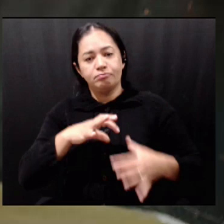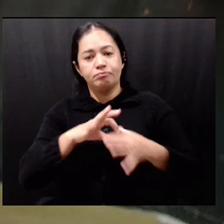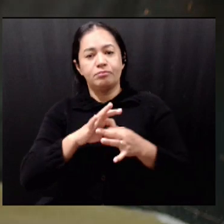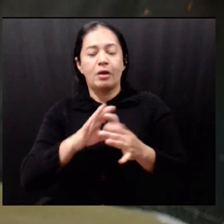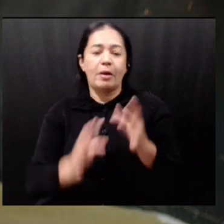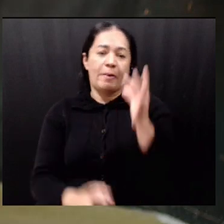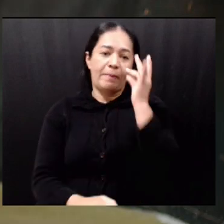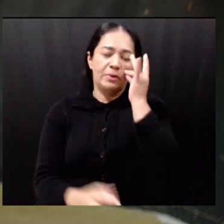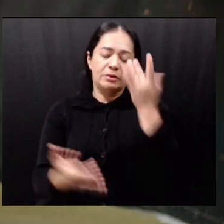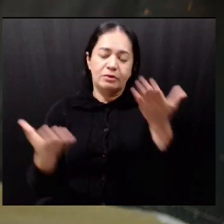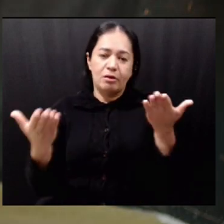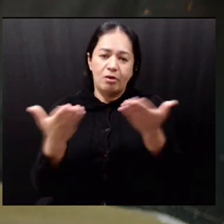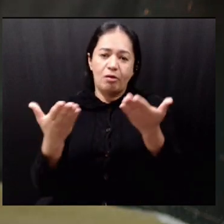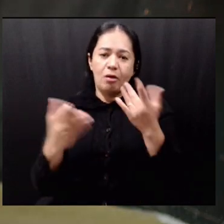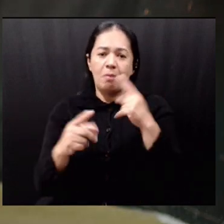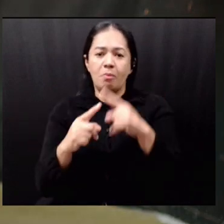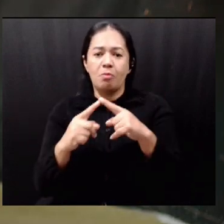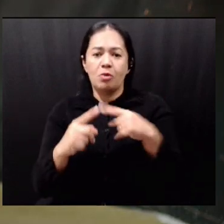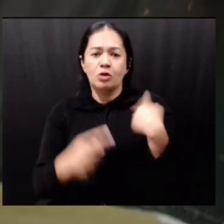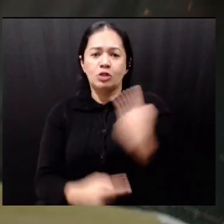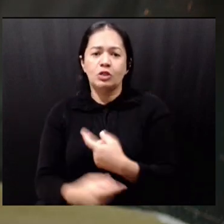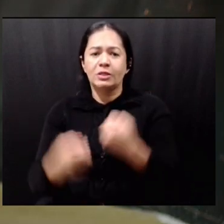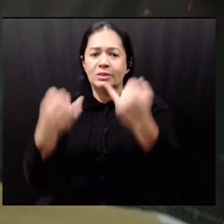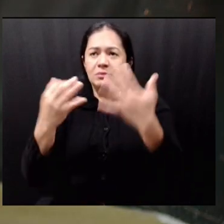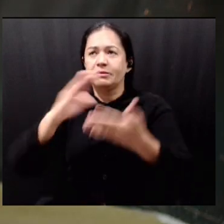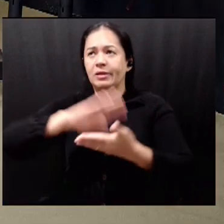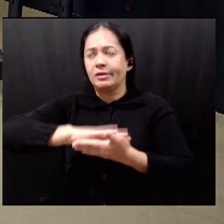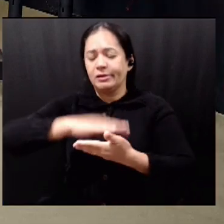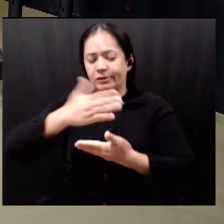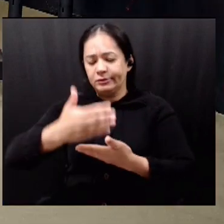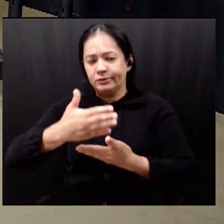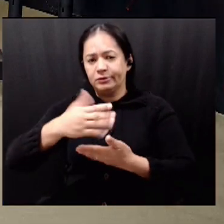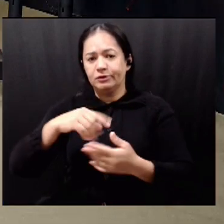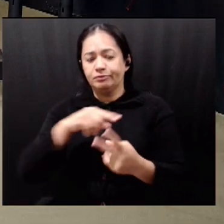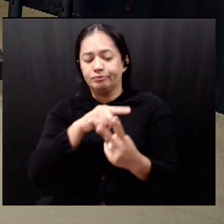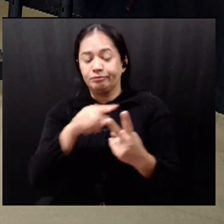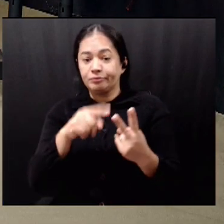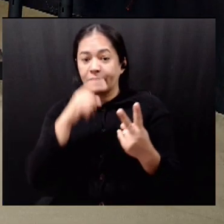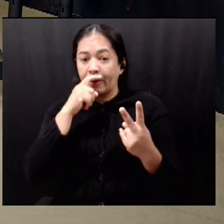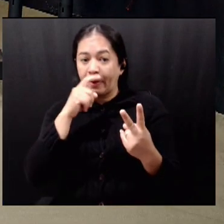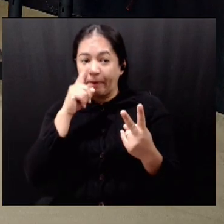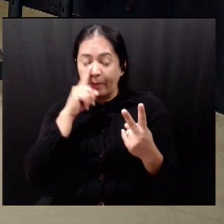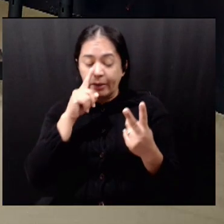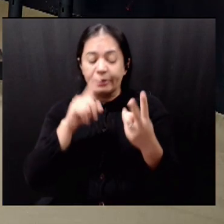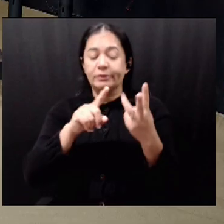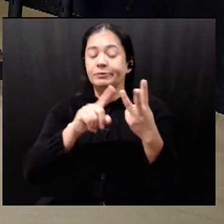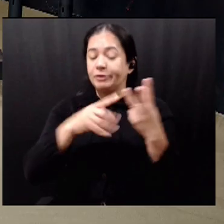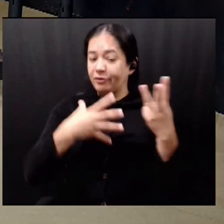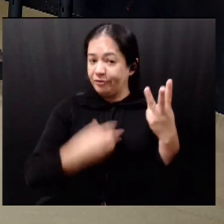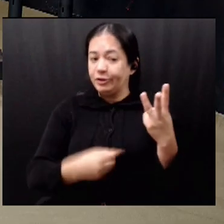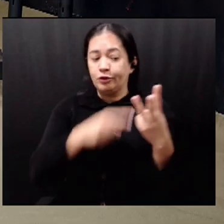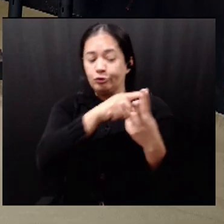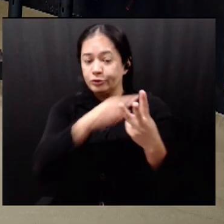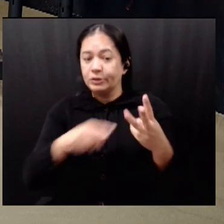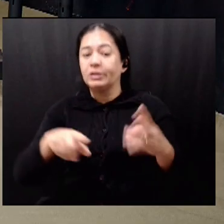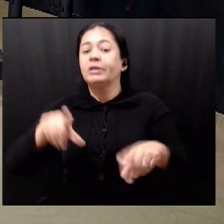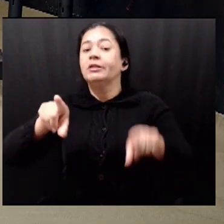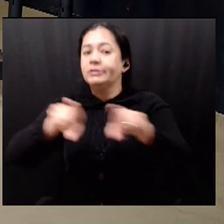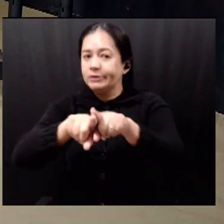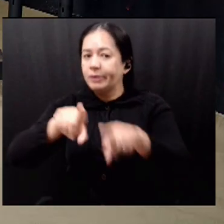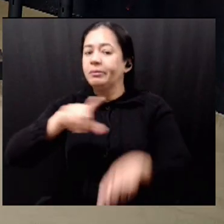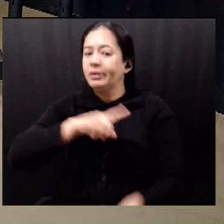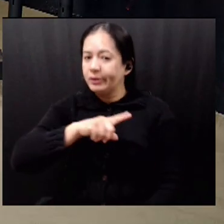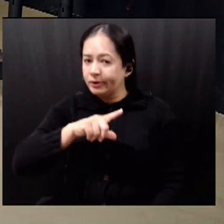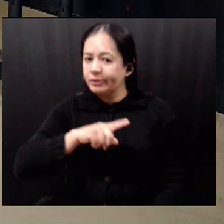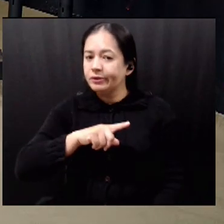Porque quando a gente fala de tela, a gente está falando dos pais e dos filhos, né? Os pais também têm esse tempo de tela e, às vezes, o pai